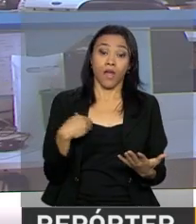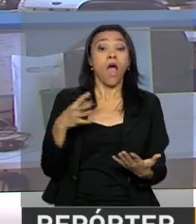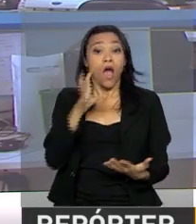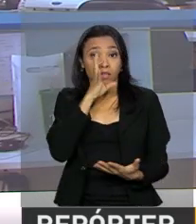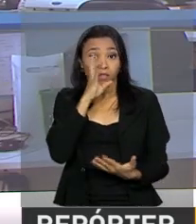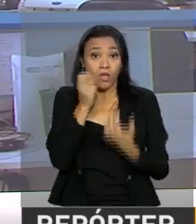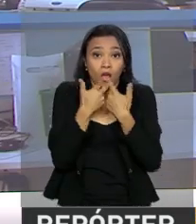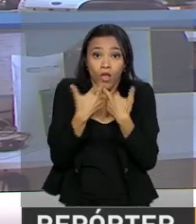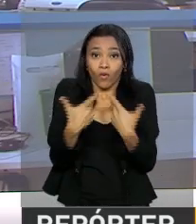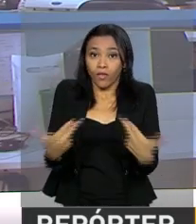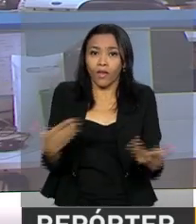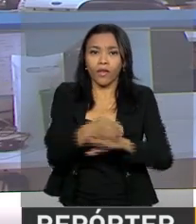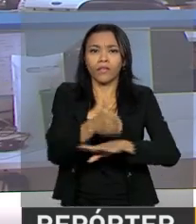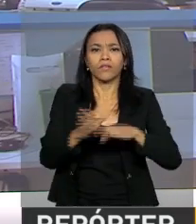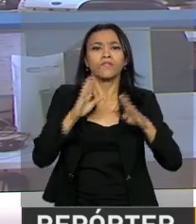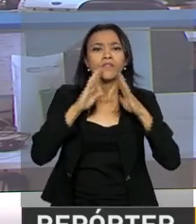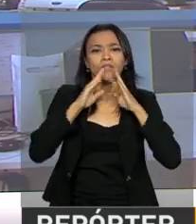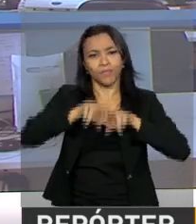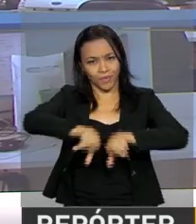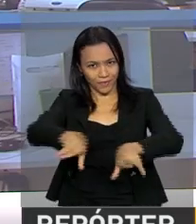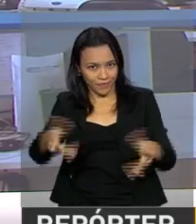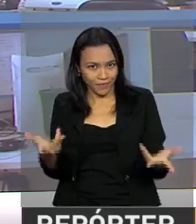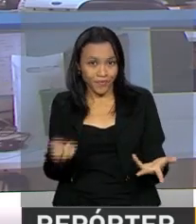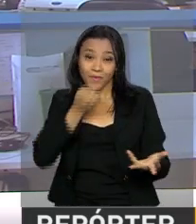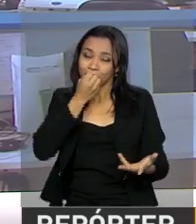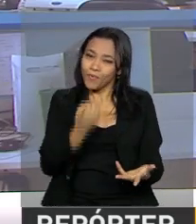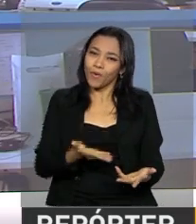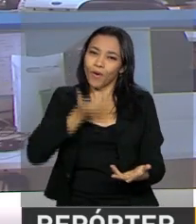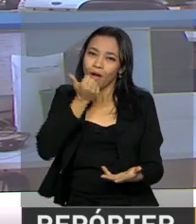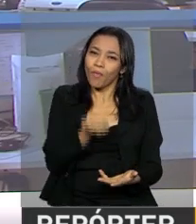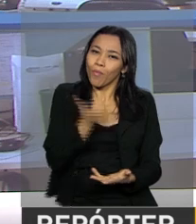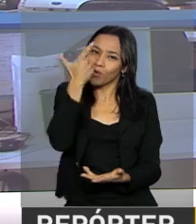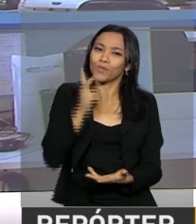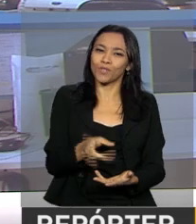Acompanhe também as novidades em nossas redes sociais. Um bom almoço